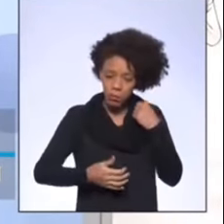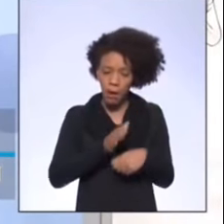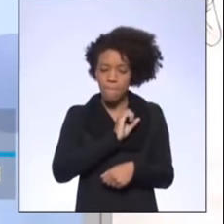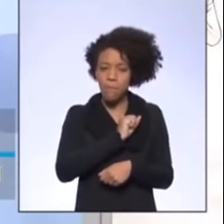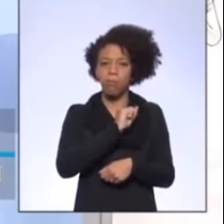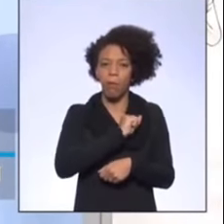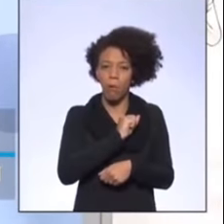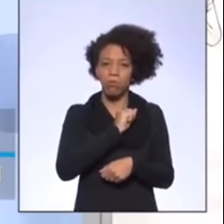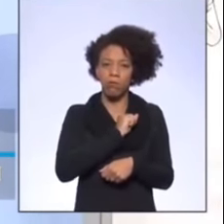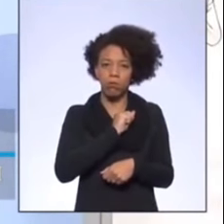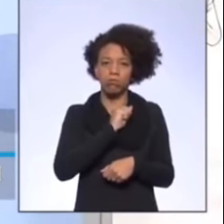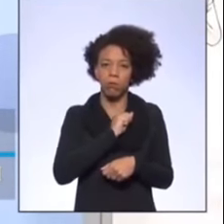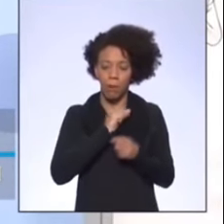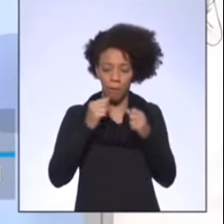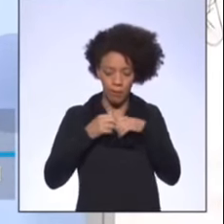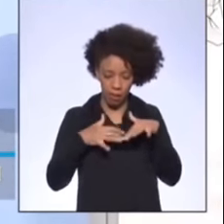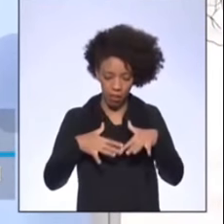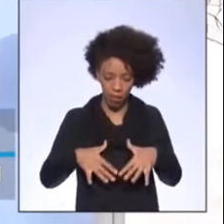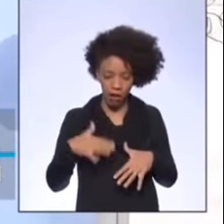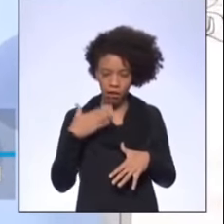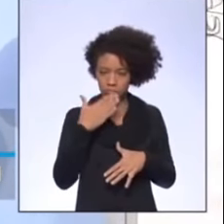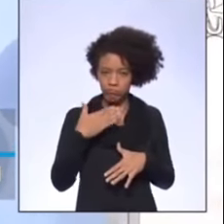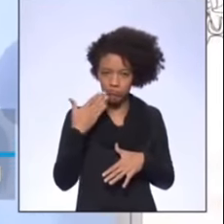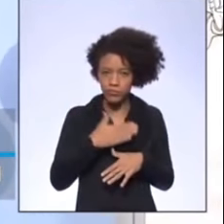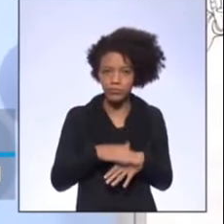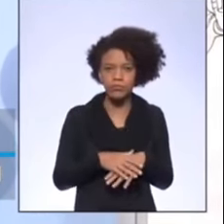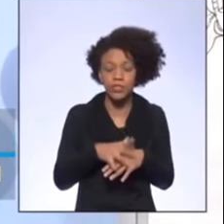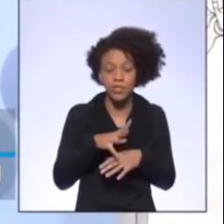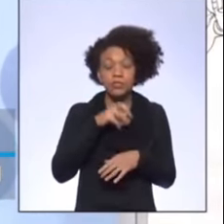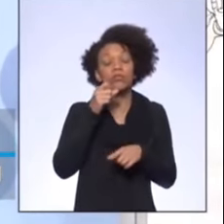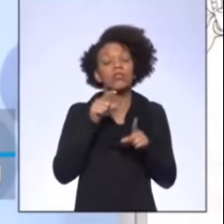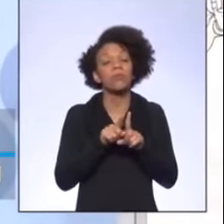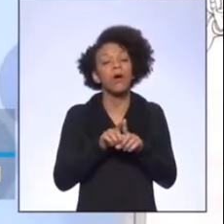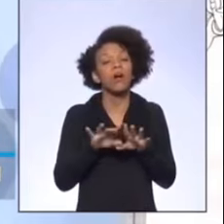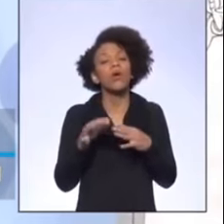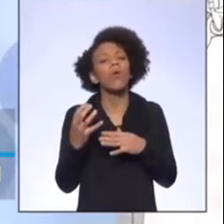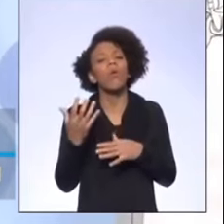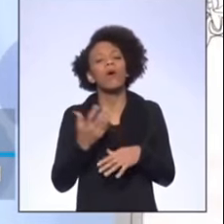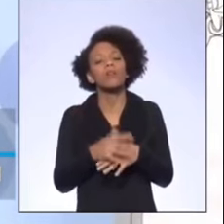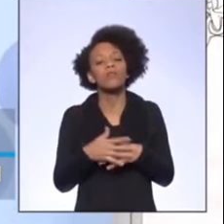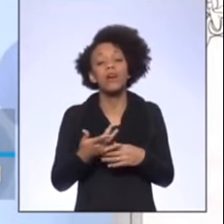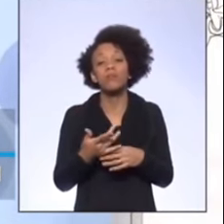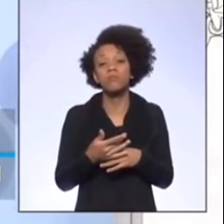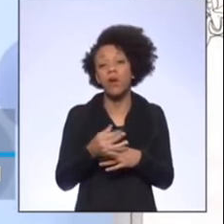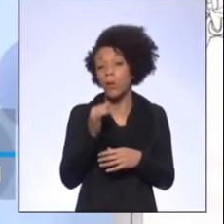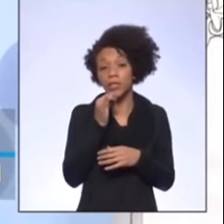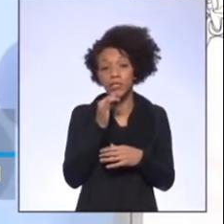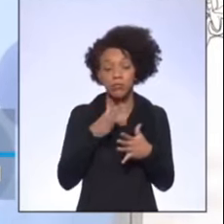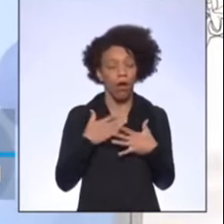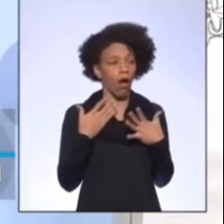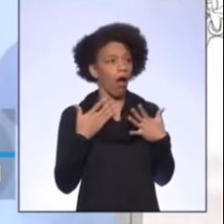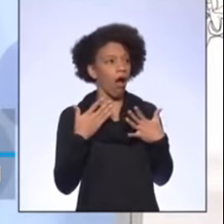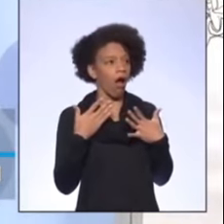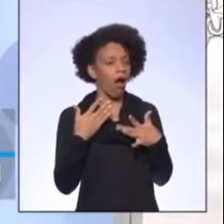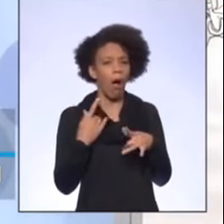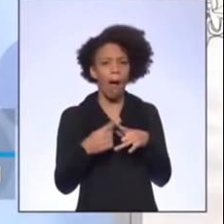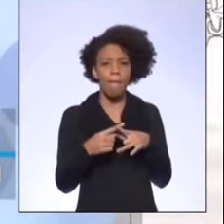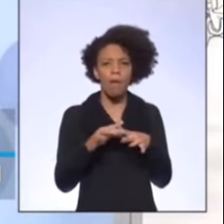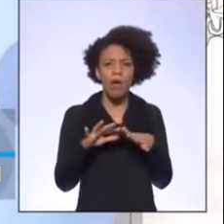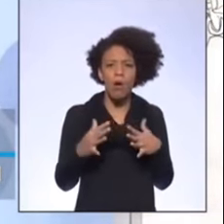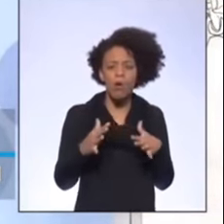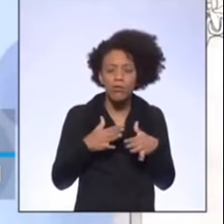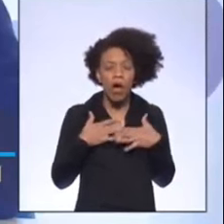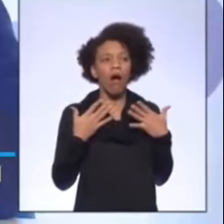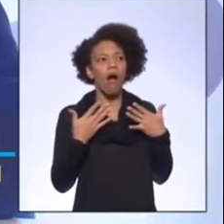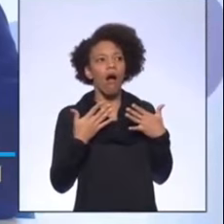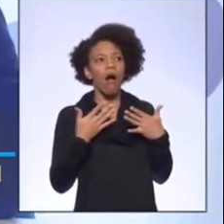mais açúcar. Isso acontece também quando, professor? Quando eu levo um susto. Por que quando eu levo um susto meu